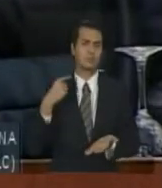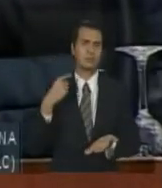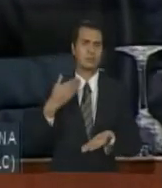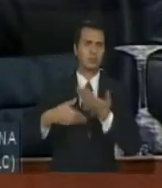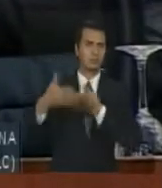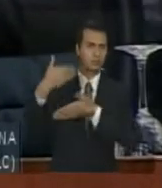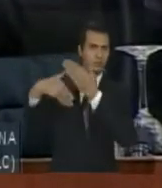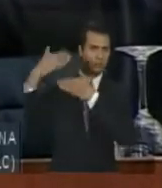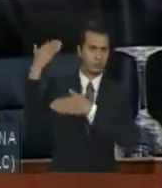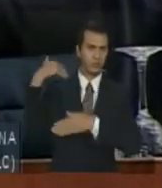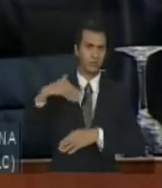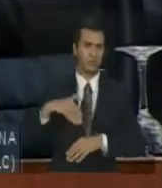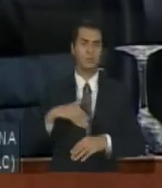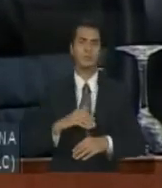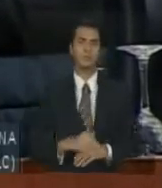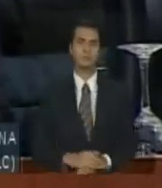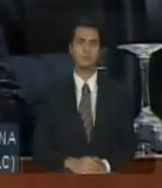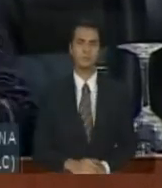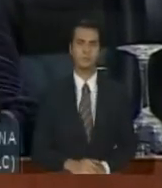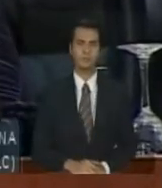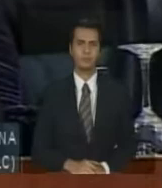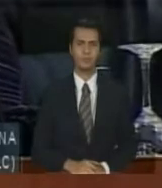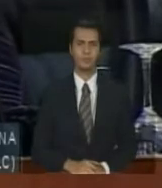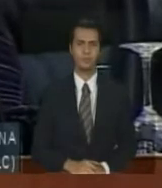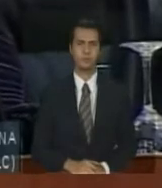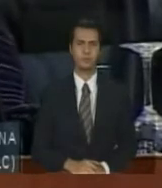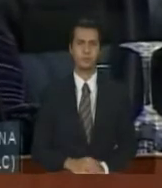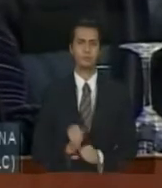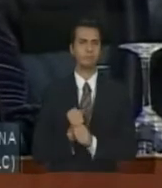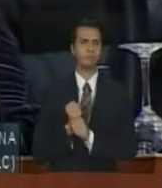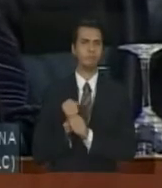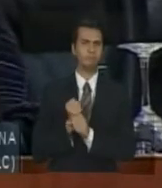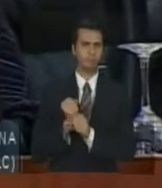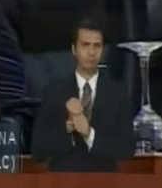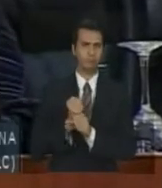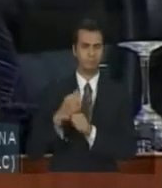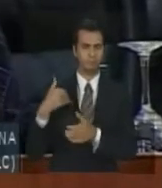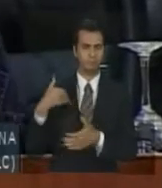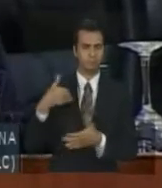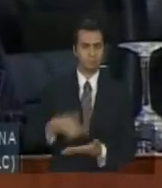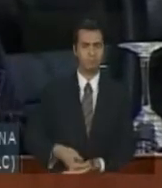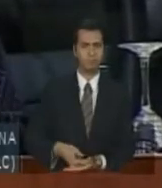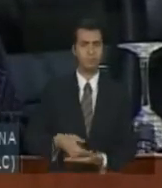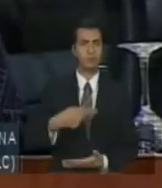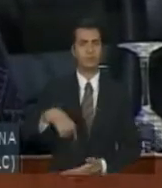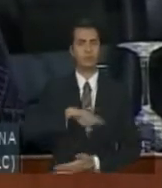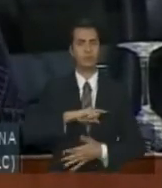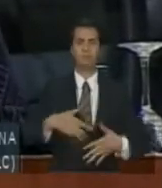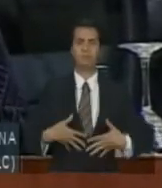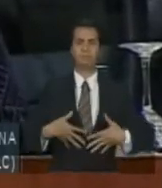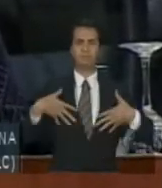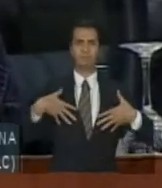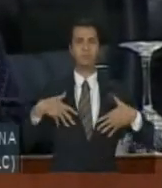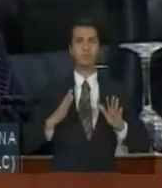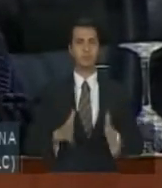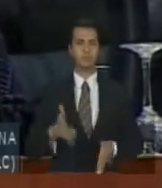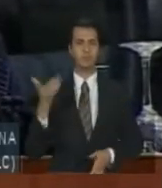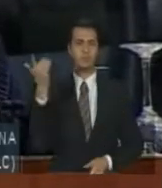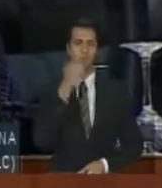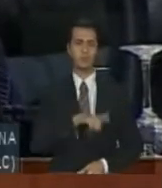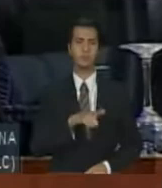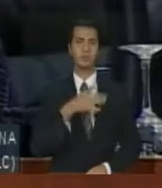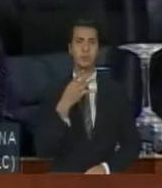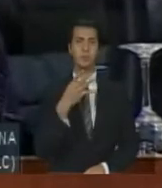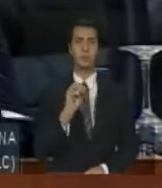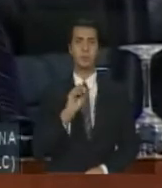do Brasil. Nos últimos anos, temos orgulho de ter retirado